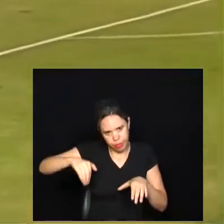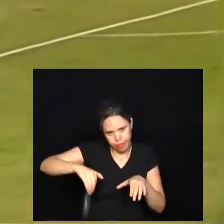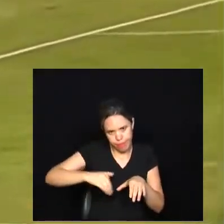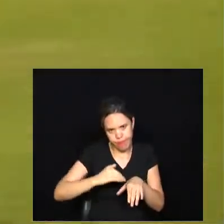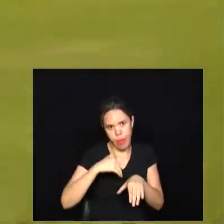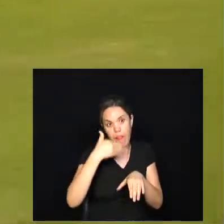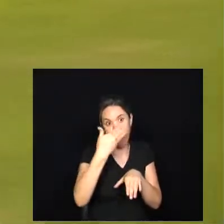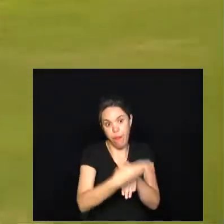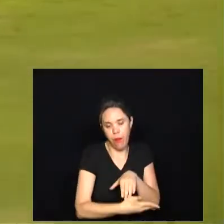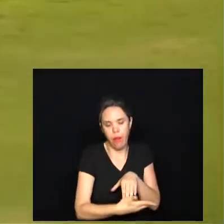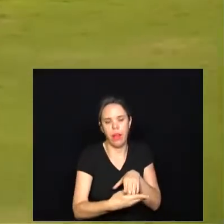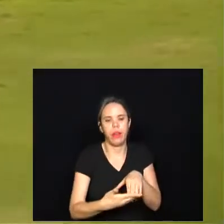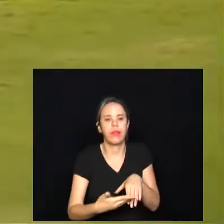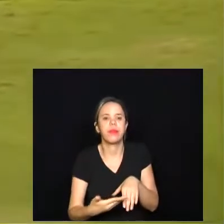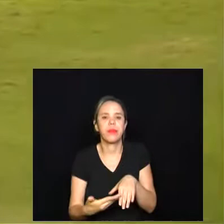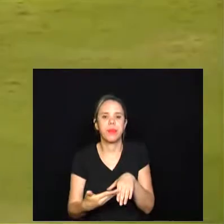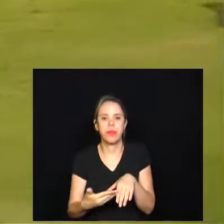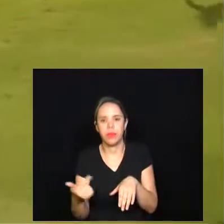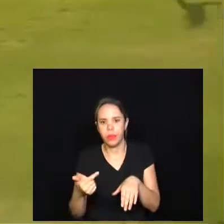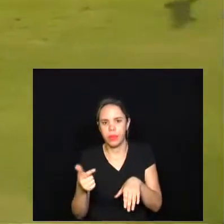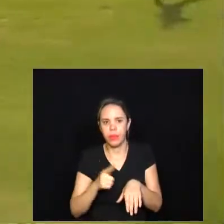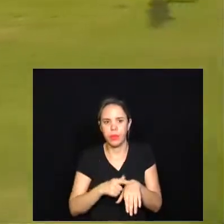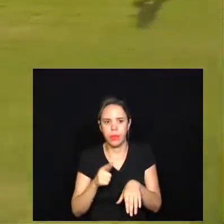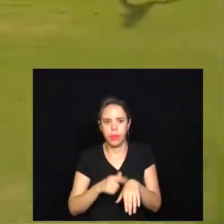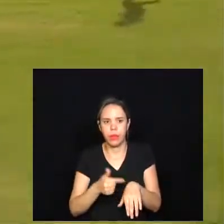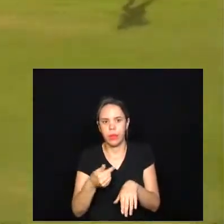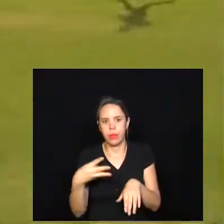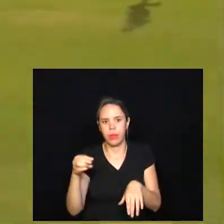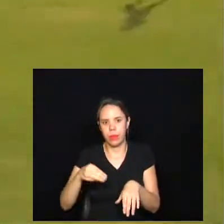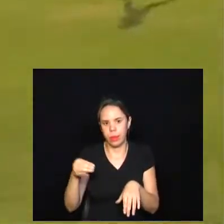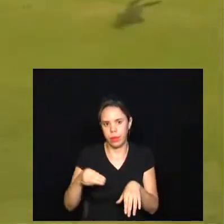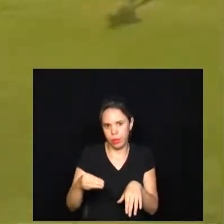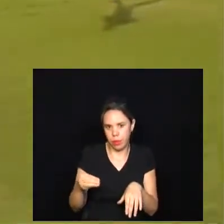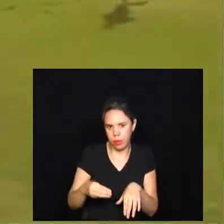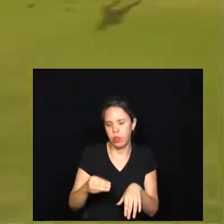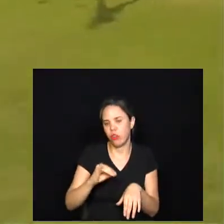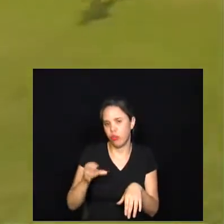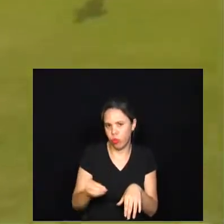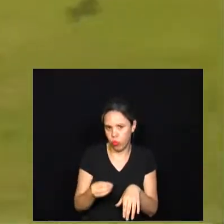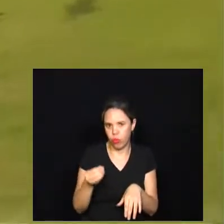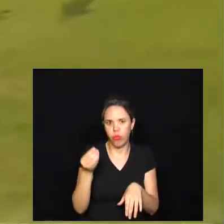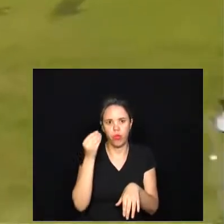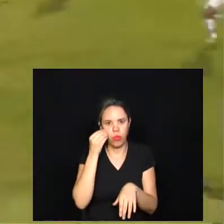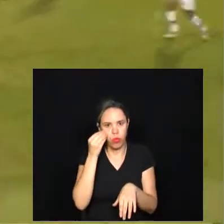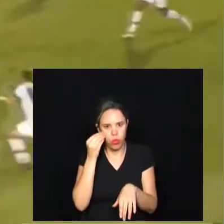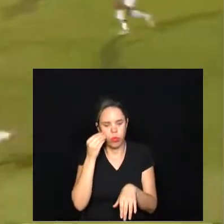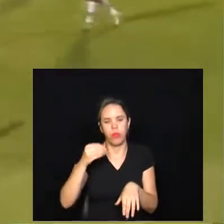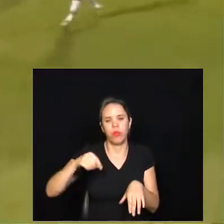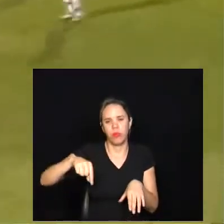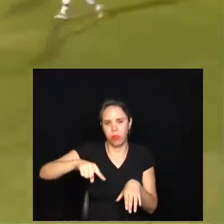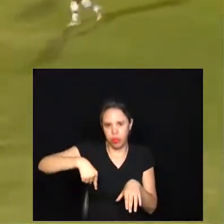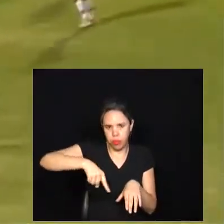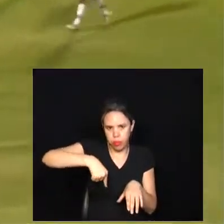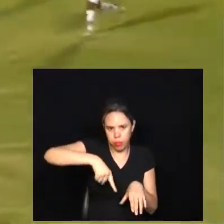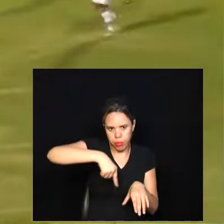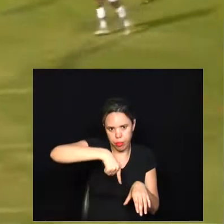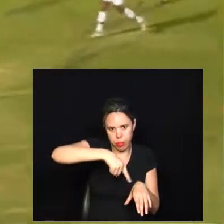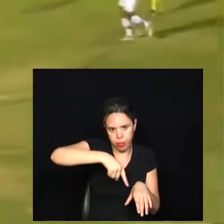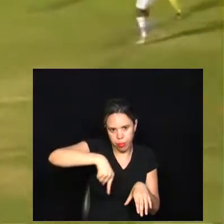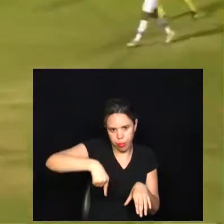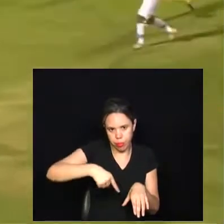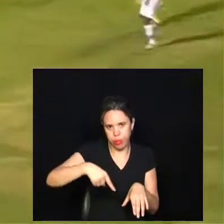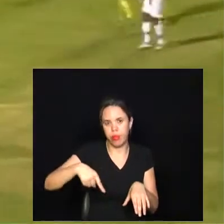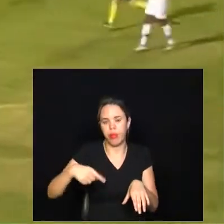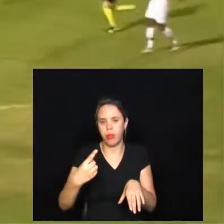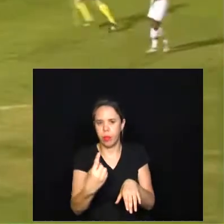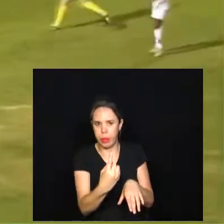fora. No segundo tempo, aos 14 minutos, João Veras começou a jogada. A bola passou por